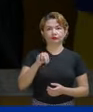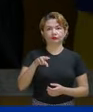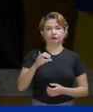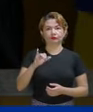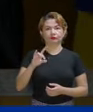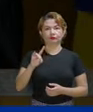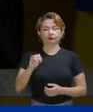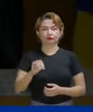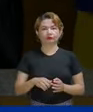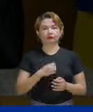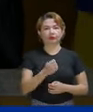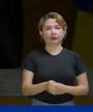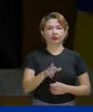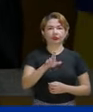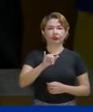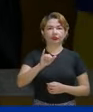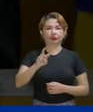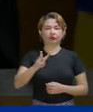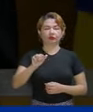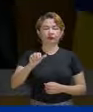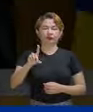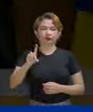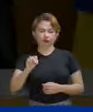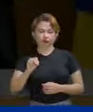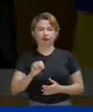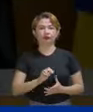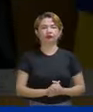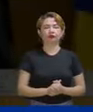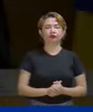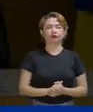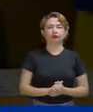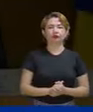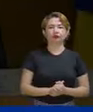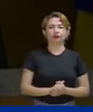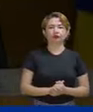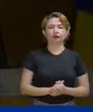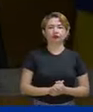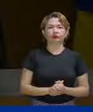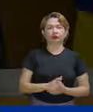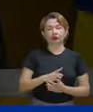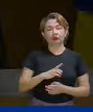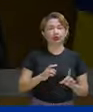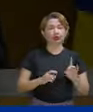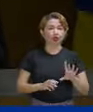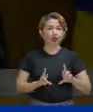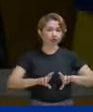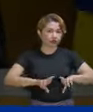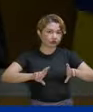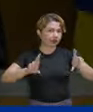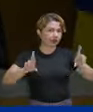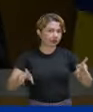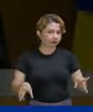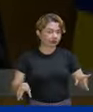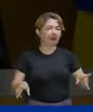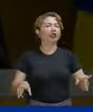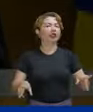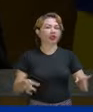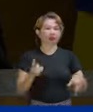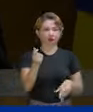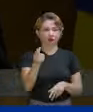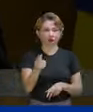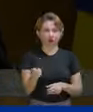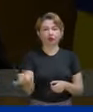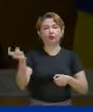Rivaldo Valente, só o juiz Rivaldo Valente, e havendo apenas divergência quanto